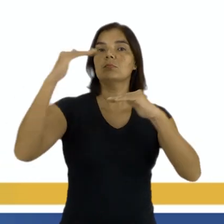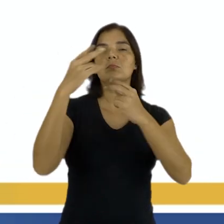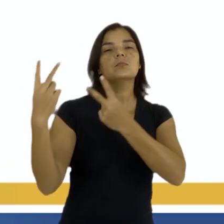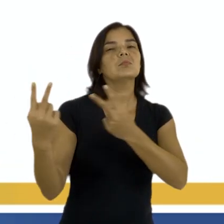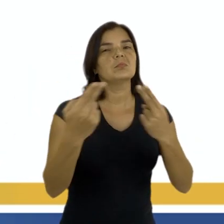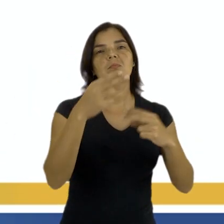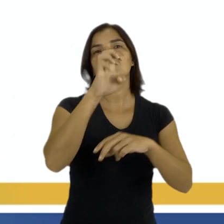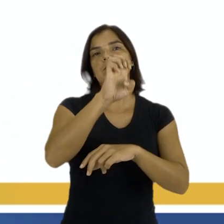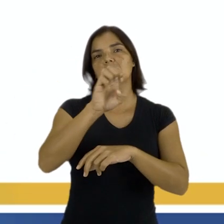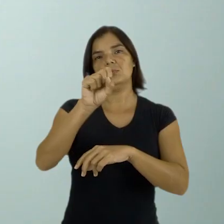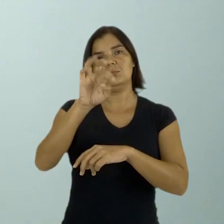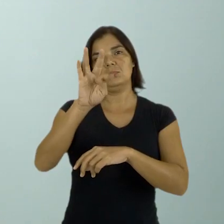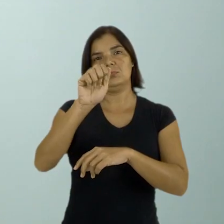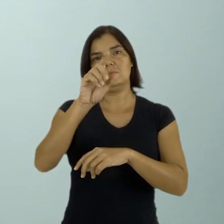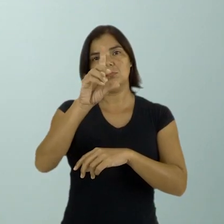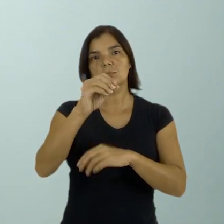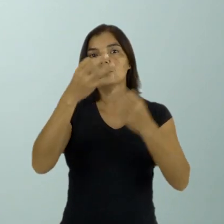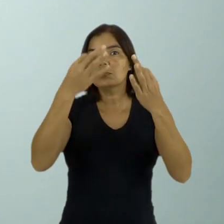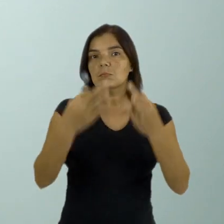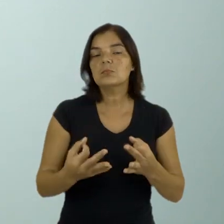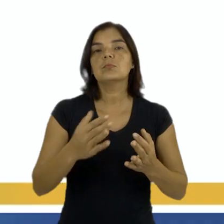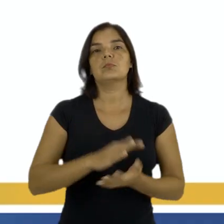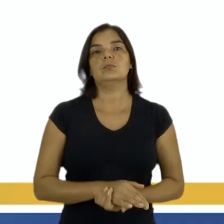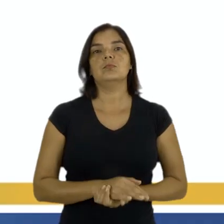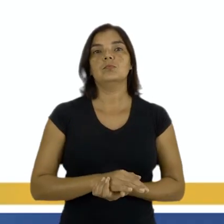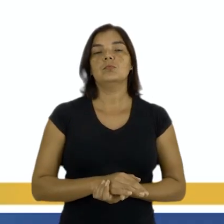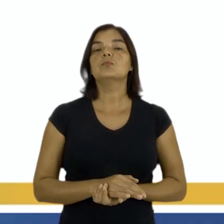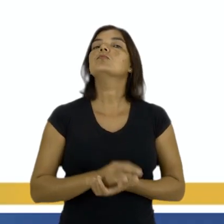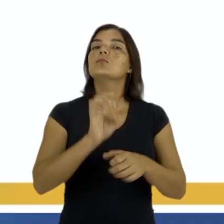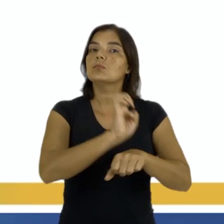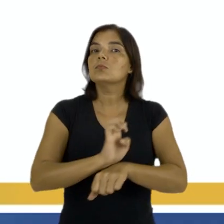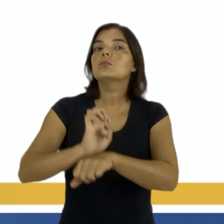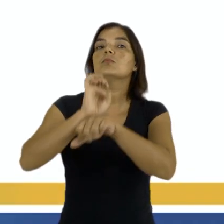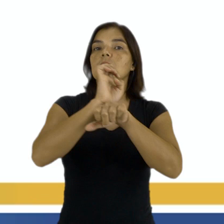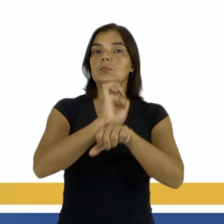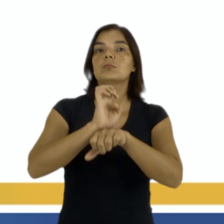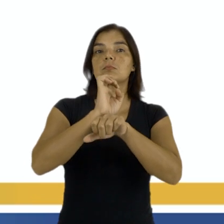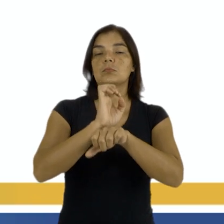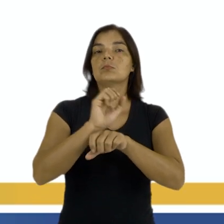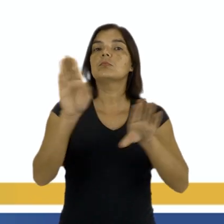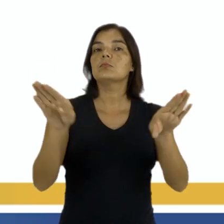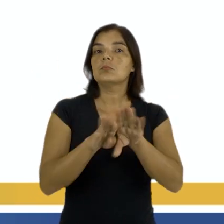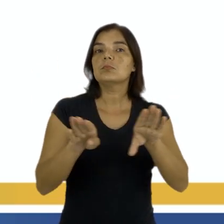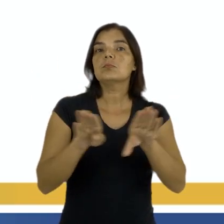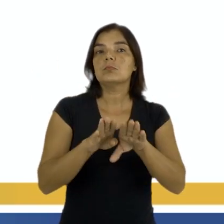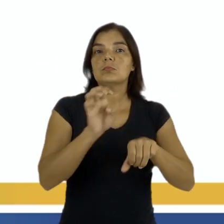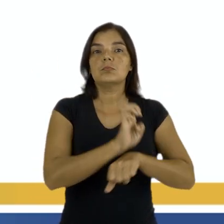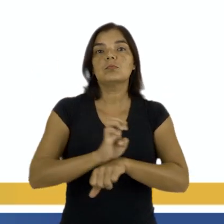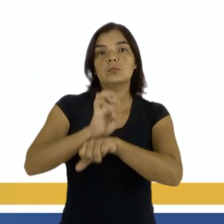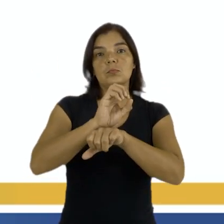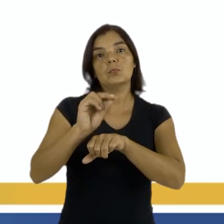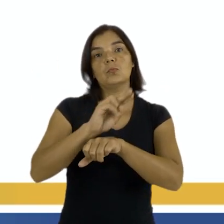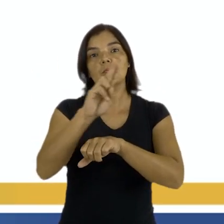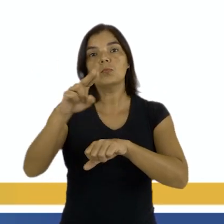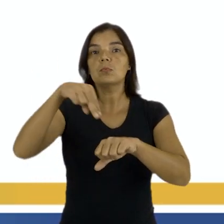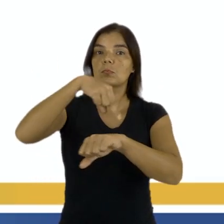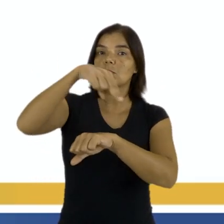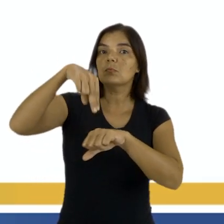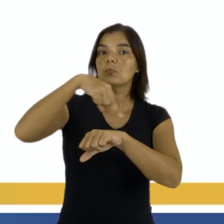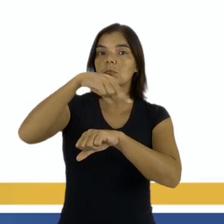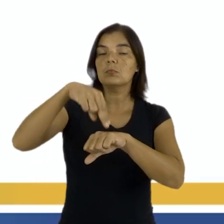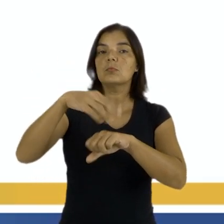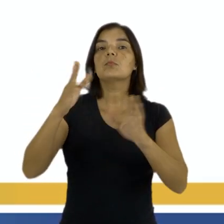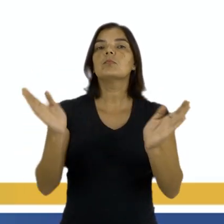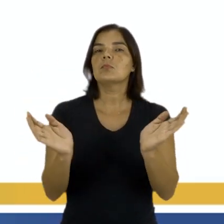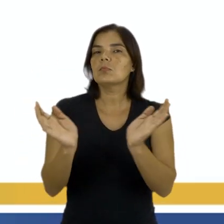Estado, certo? O Estado, ele pode ser chamado também de Estado-nação. O Estado-nação, ele é um tipo